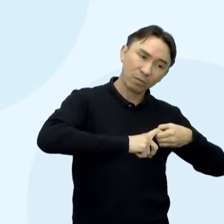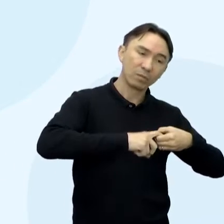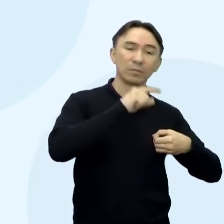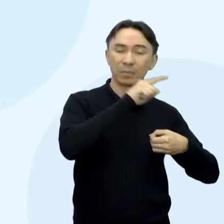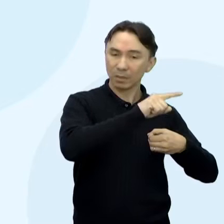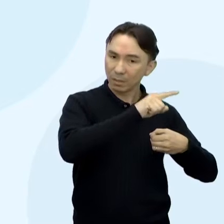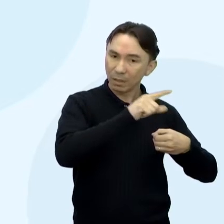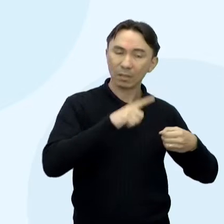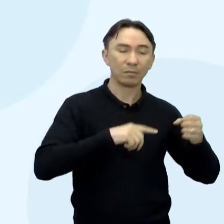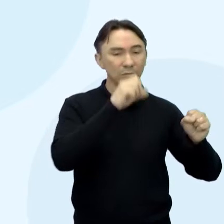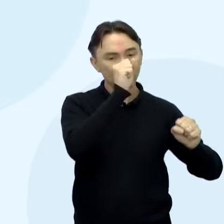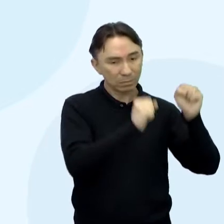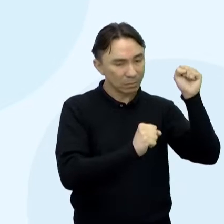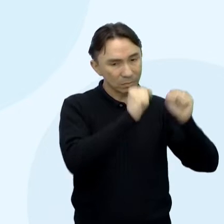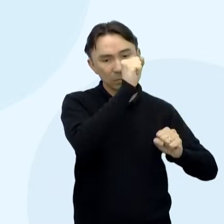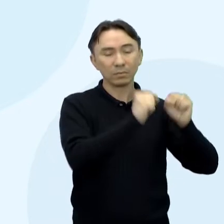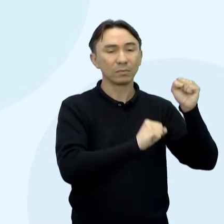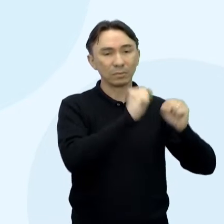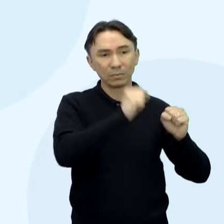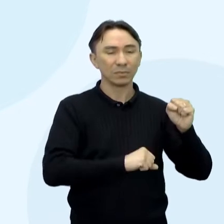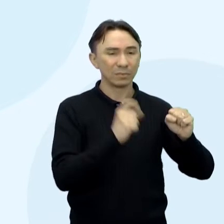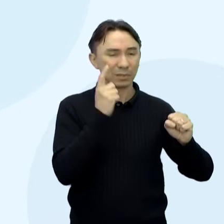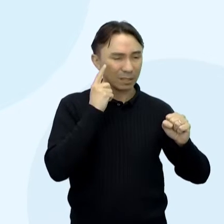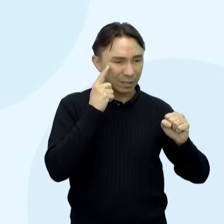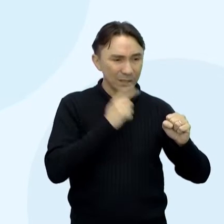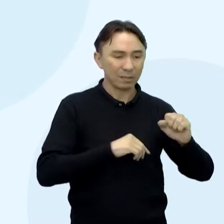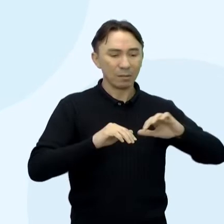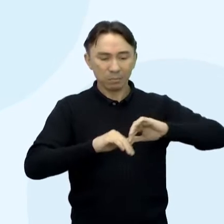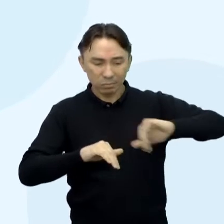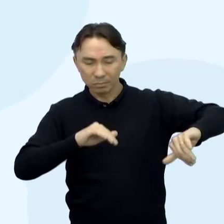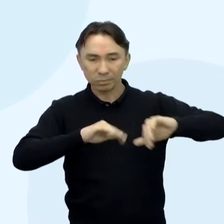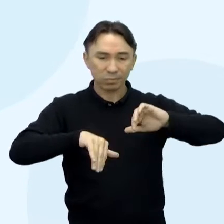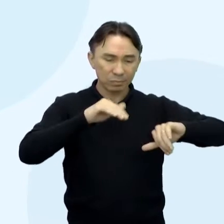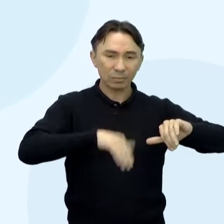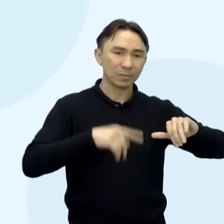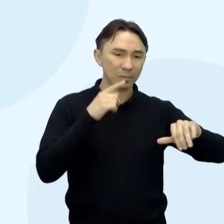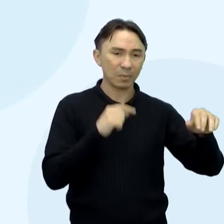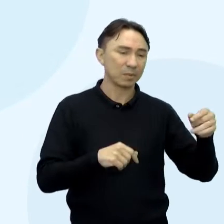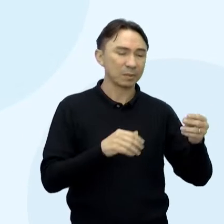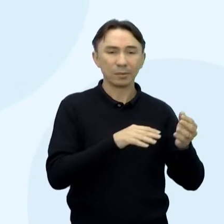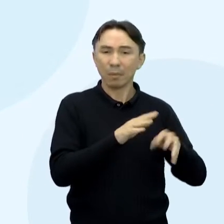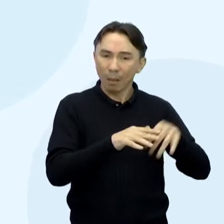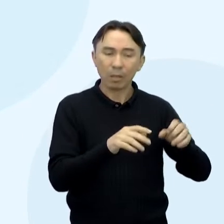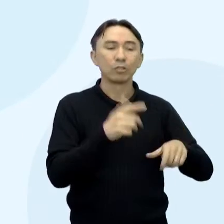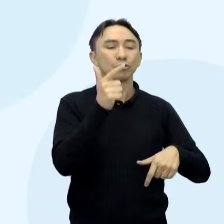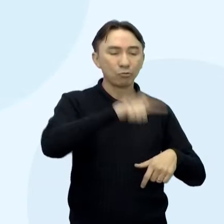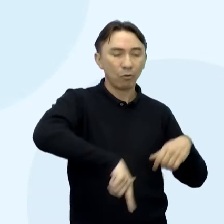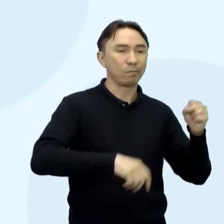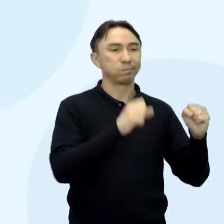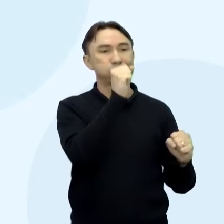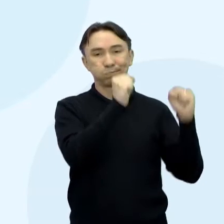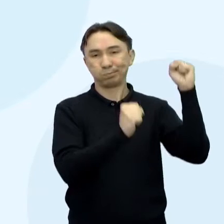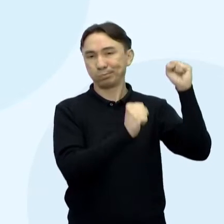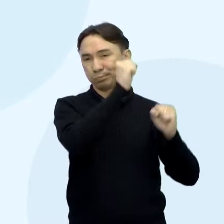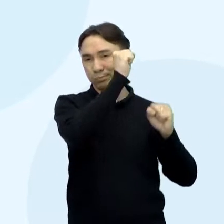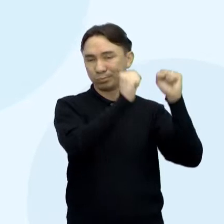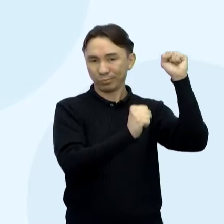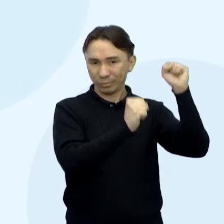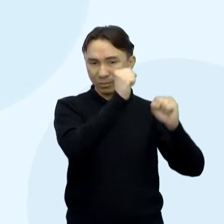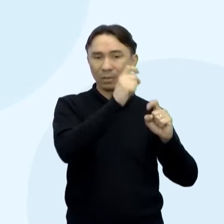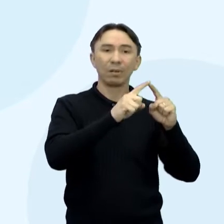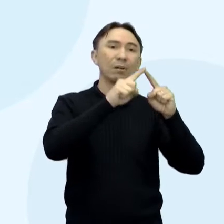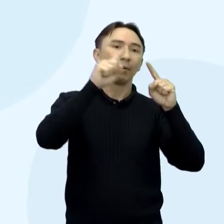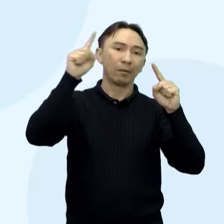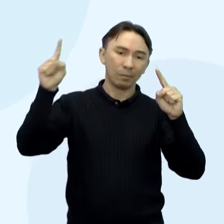separação, pica, derrete de novo e entra no processo de fabricação novamente. Ufa! Esse é um ciclo